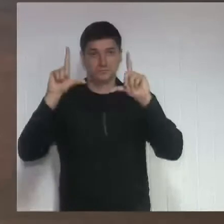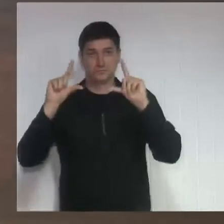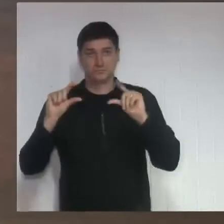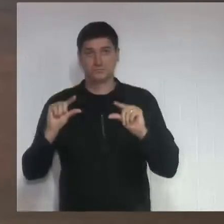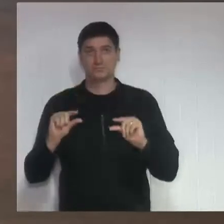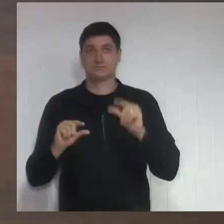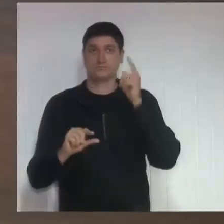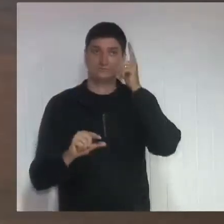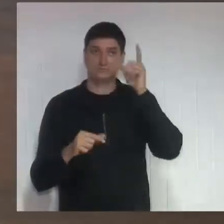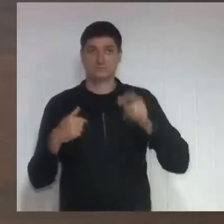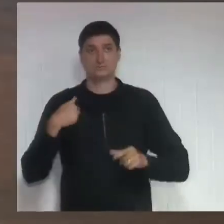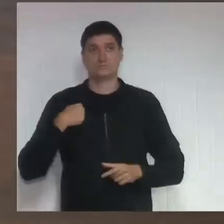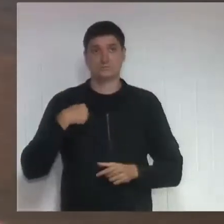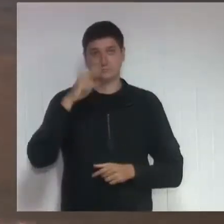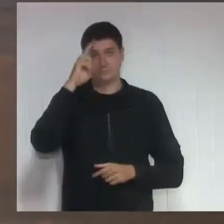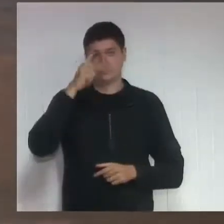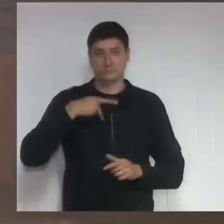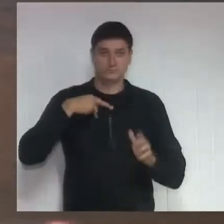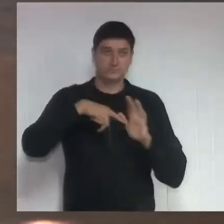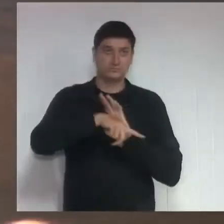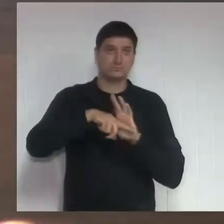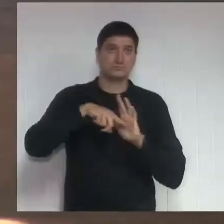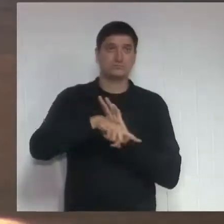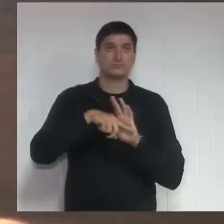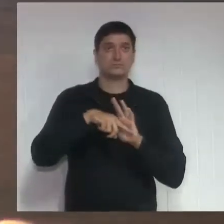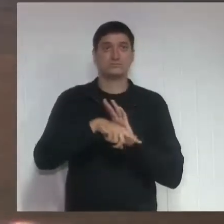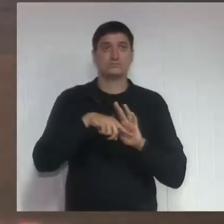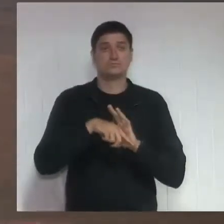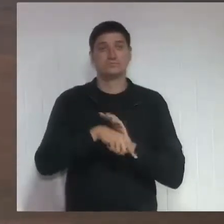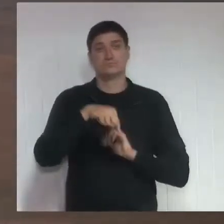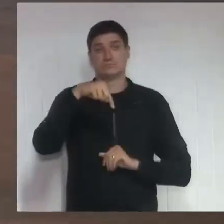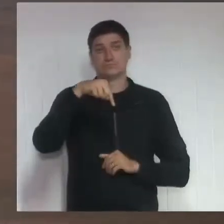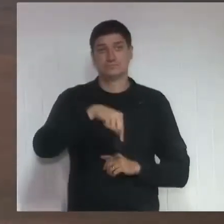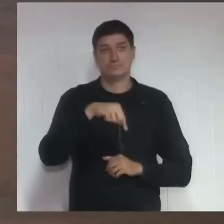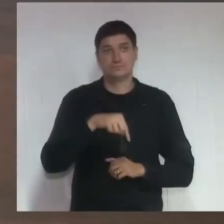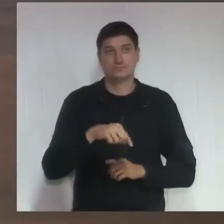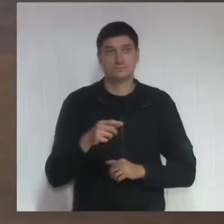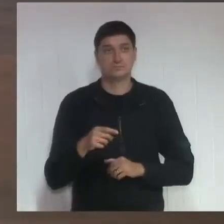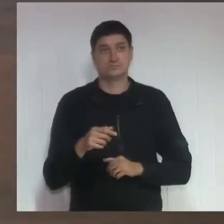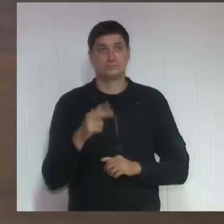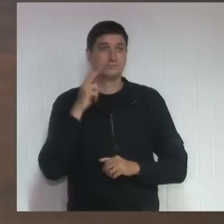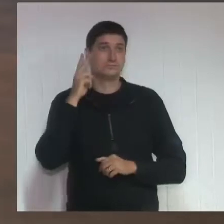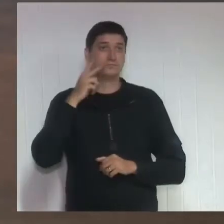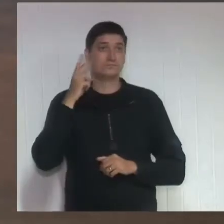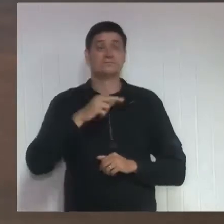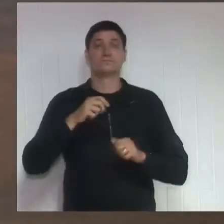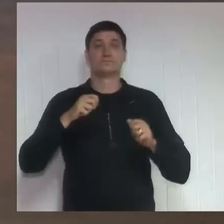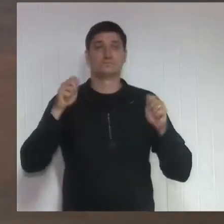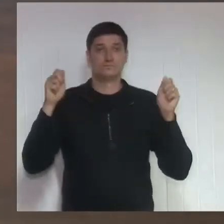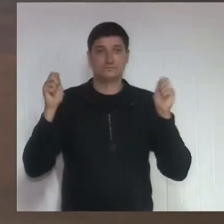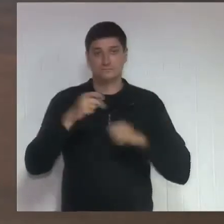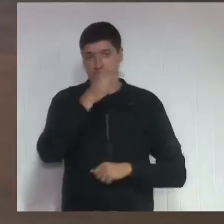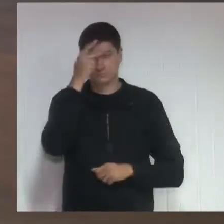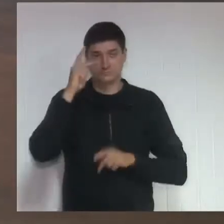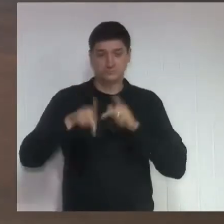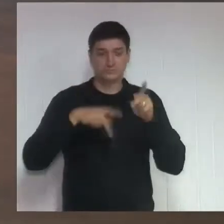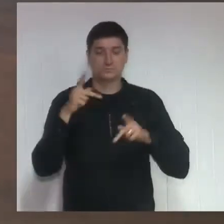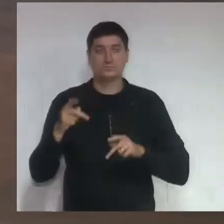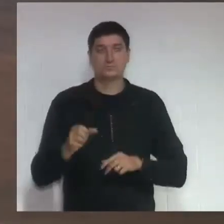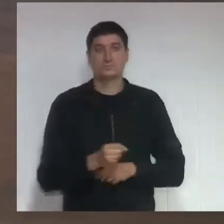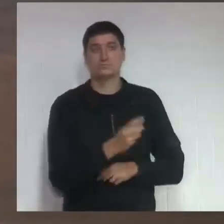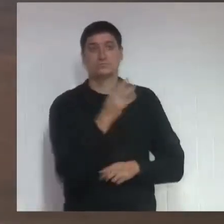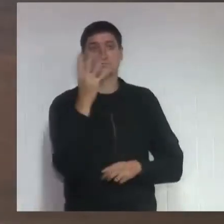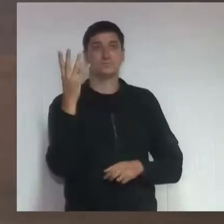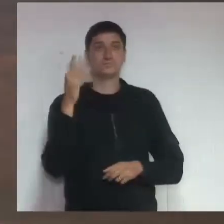Eu tenho pesquisado qual que é o limite habitacional da cidade de Vinhedo. A gente tem